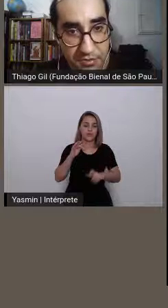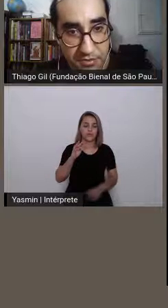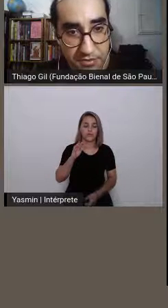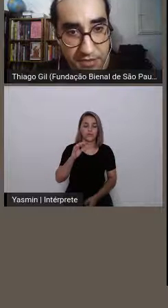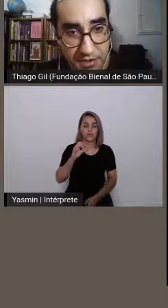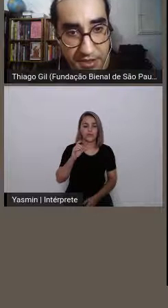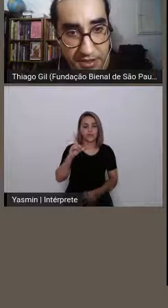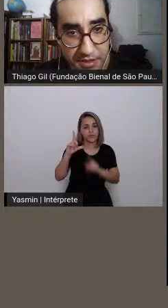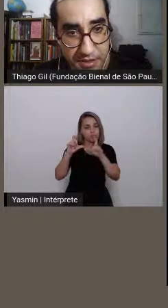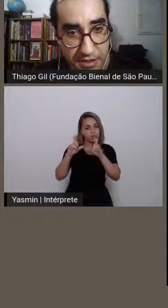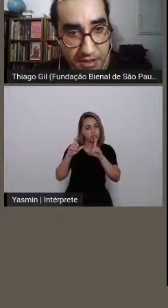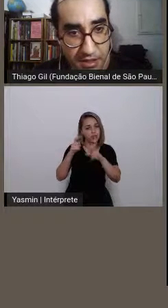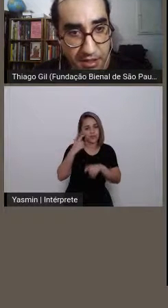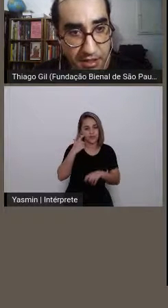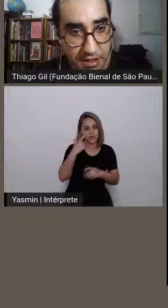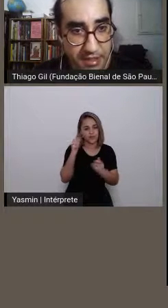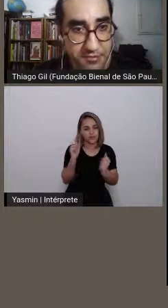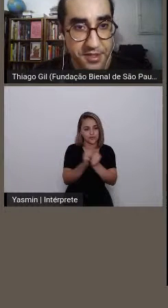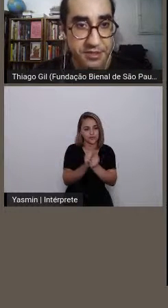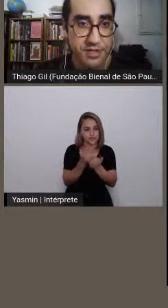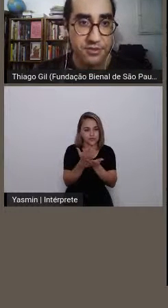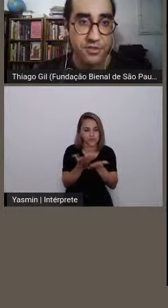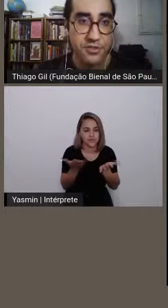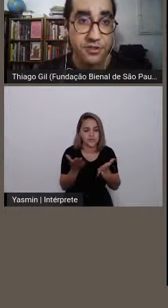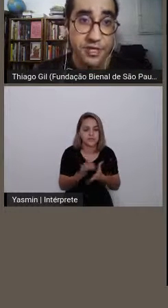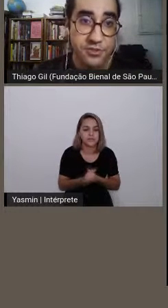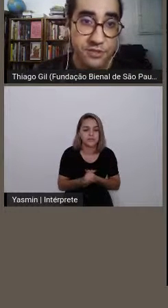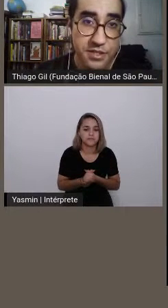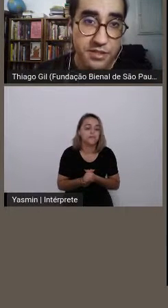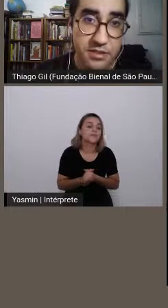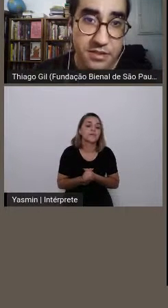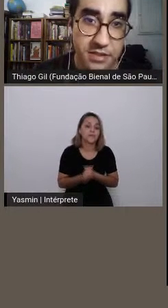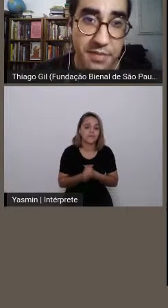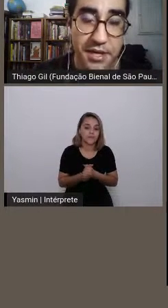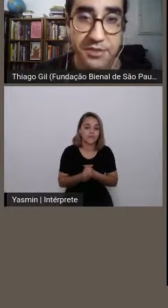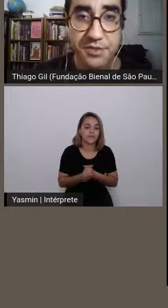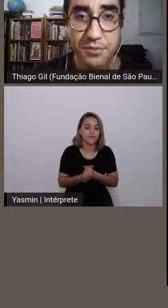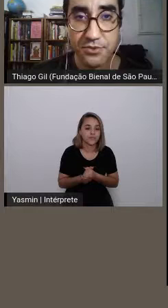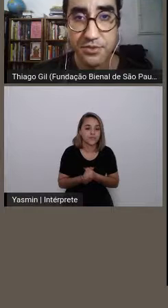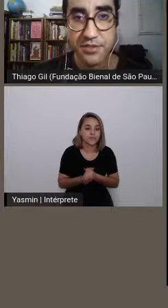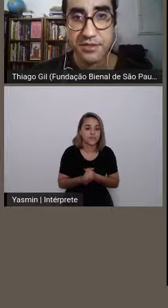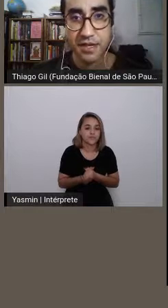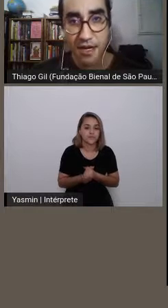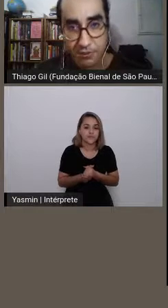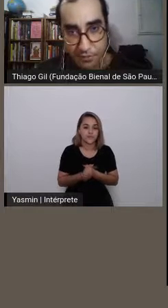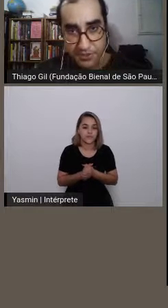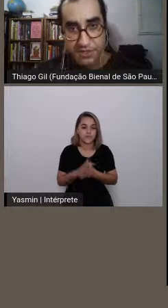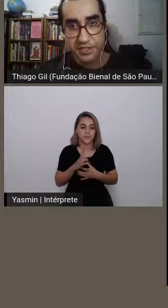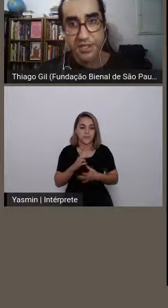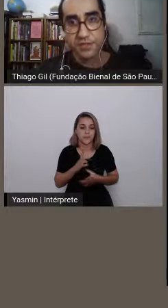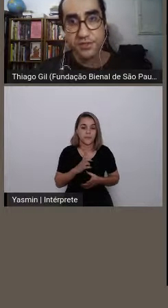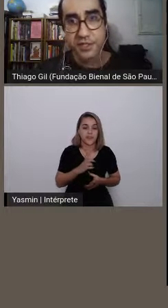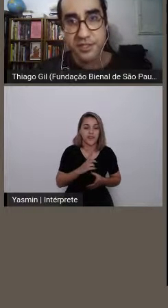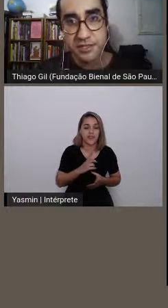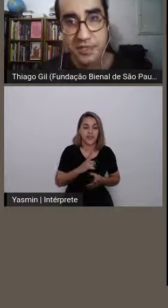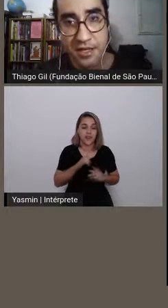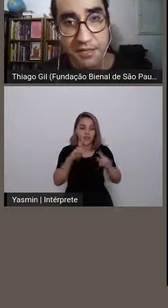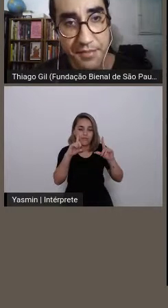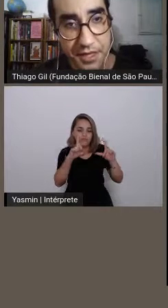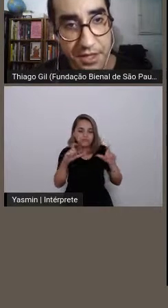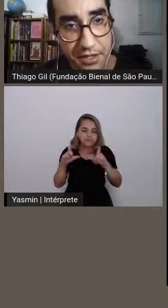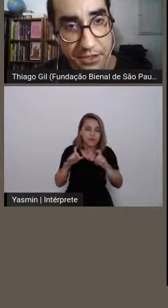ler junto com vocês. Fixador de corações debaixo de blusas, álbum de